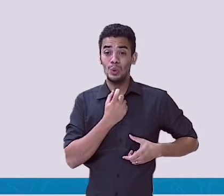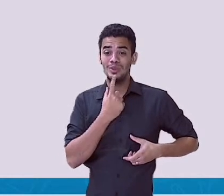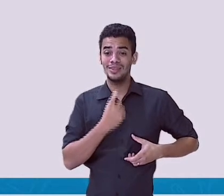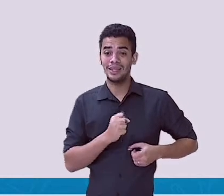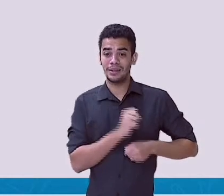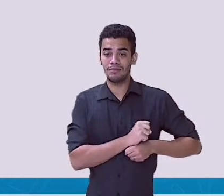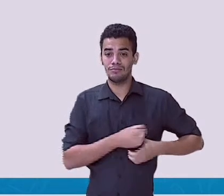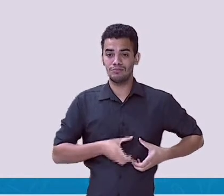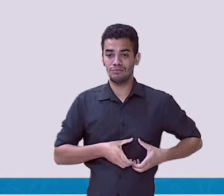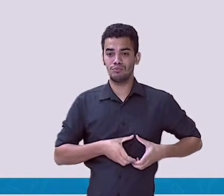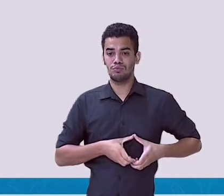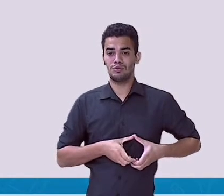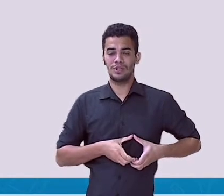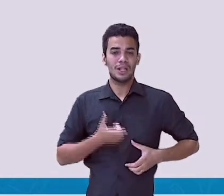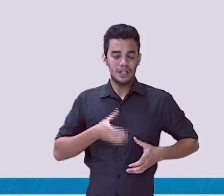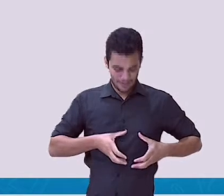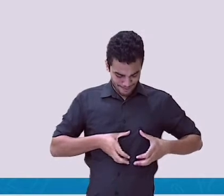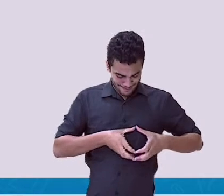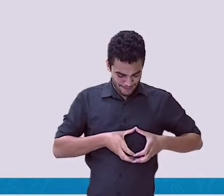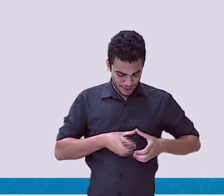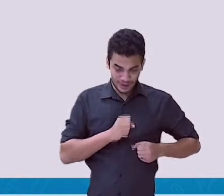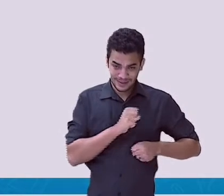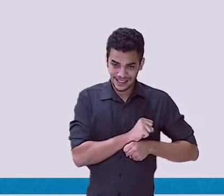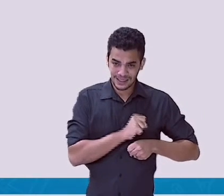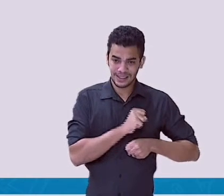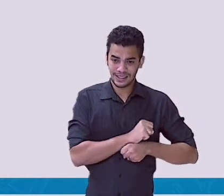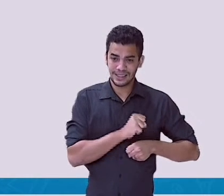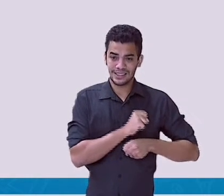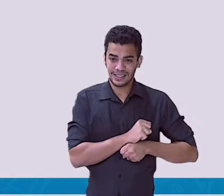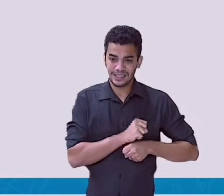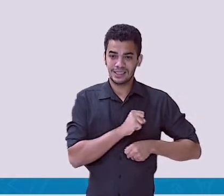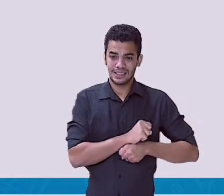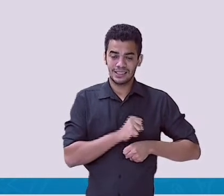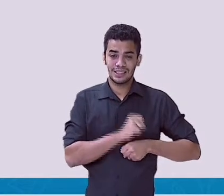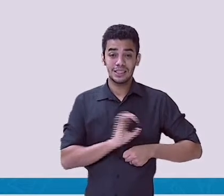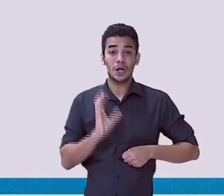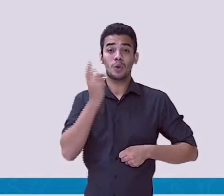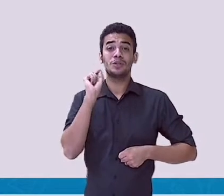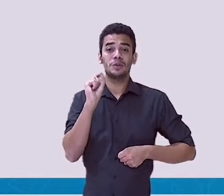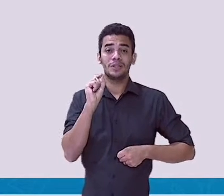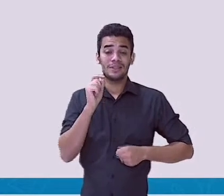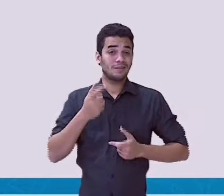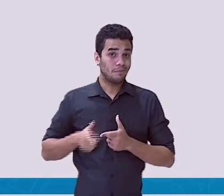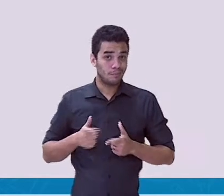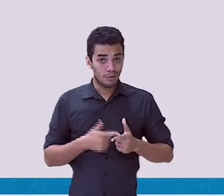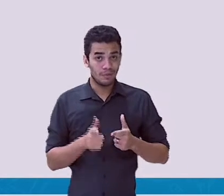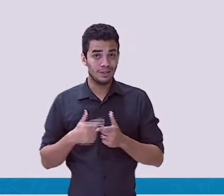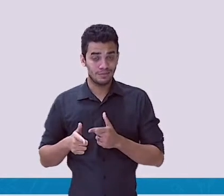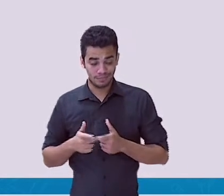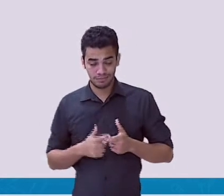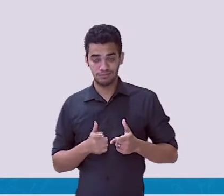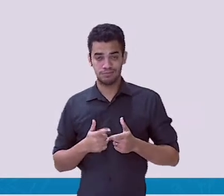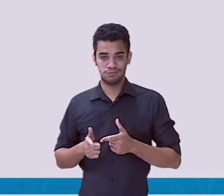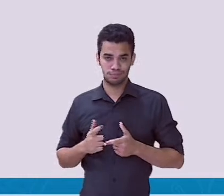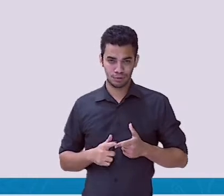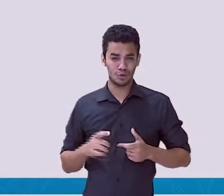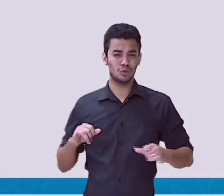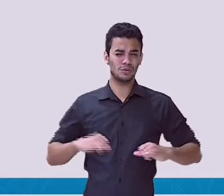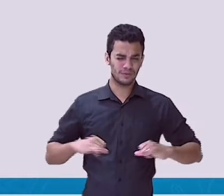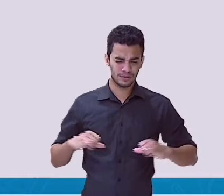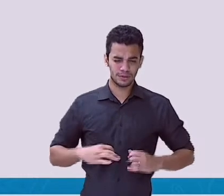de diluição ao longo do seu trajeto, ele pode causar sérios danos. E a gente vai entender um pouquinho mais lá na